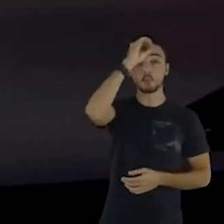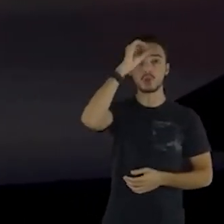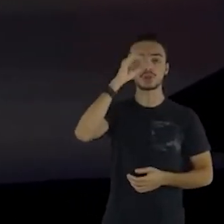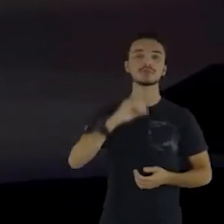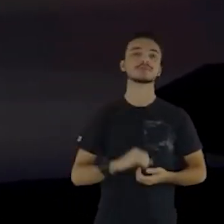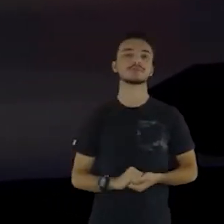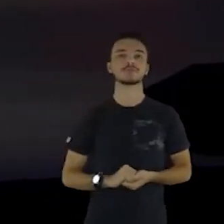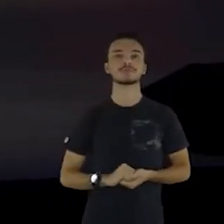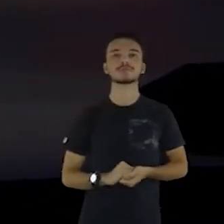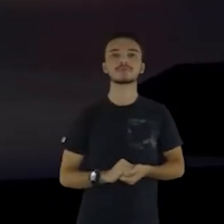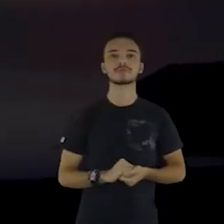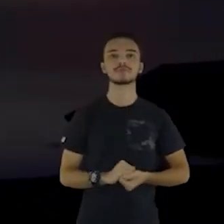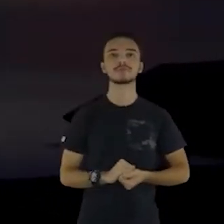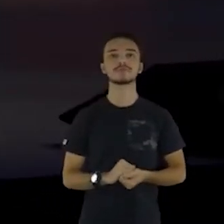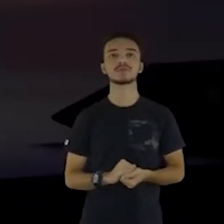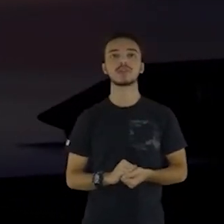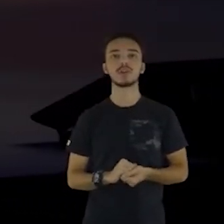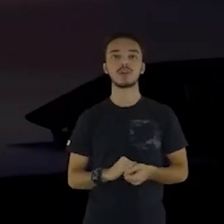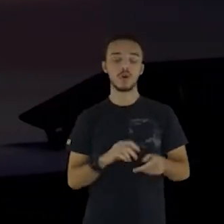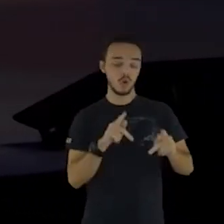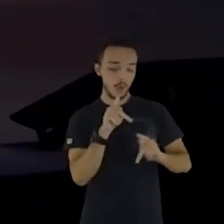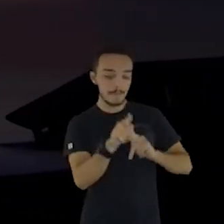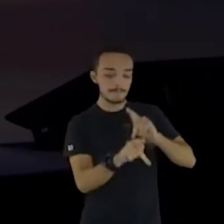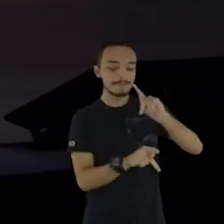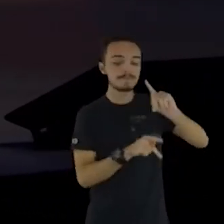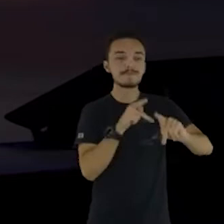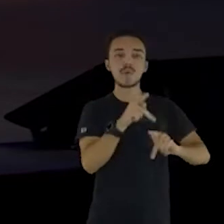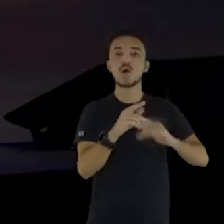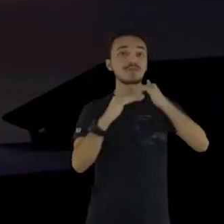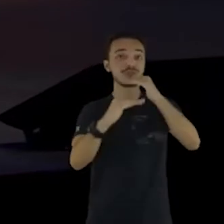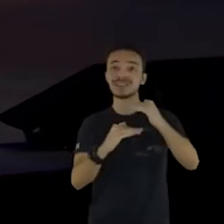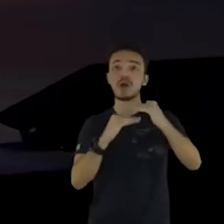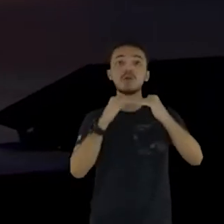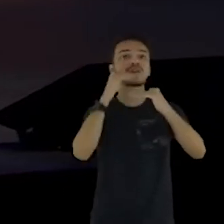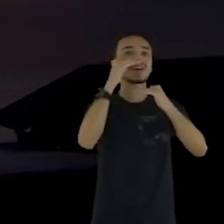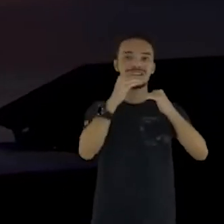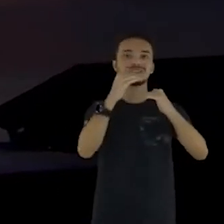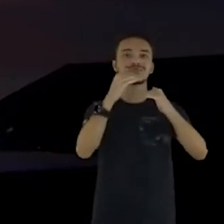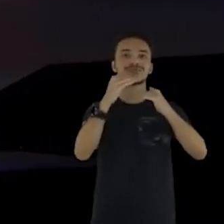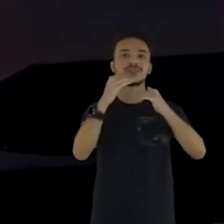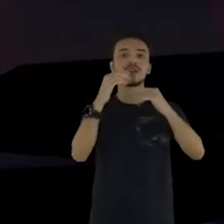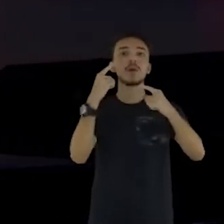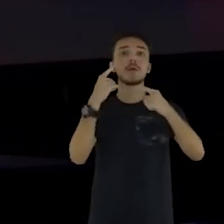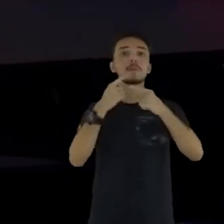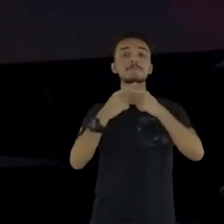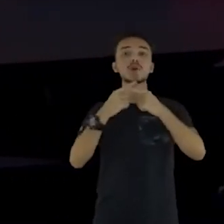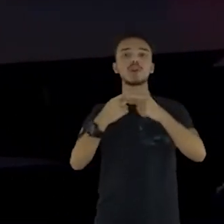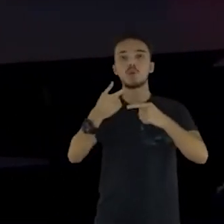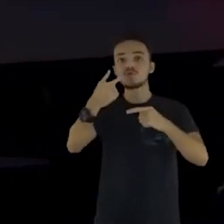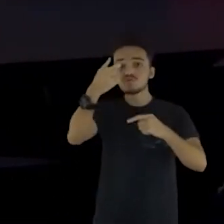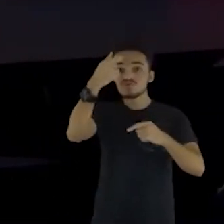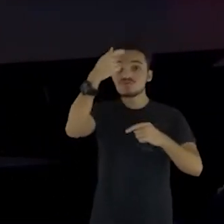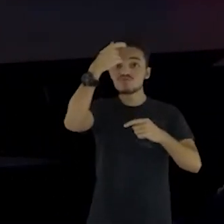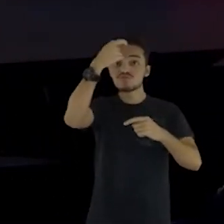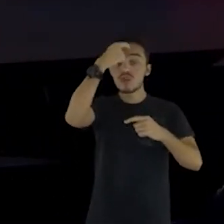contextualizar esse versículo e eu vou falar assim: o meu povo não cresce por falta de conhecimento. Sabe por